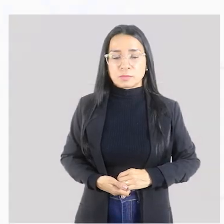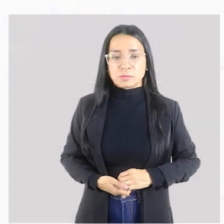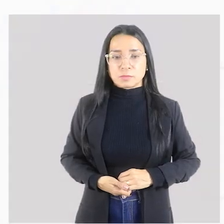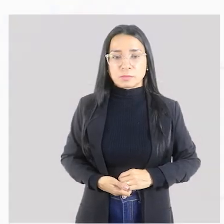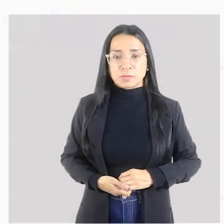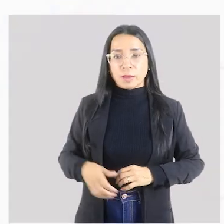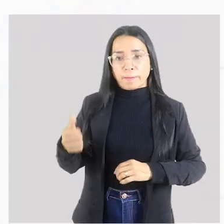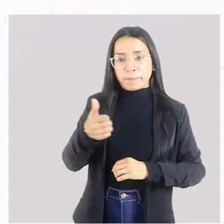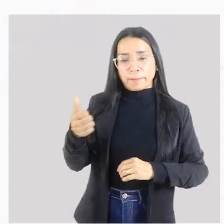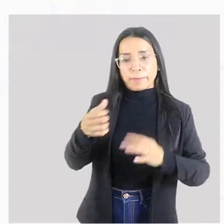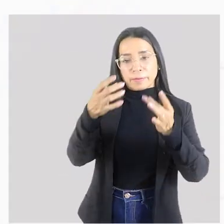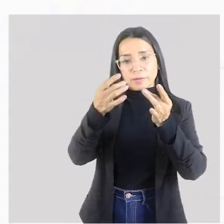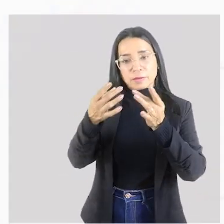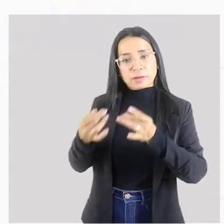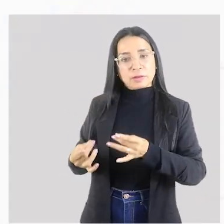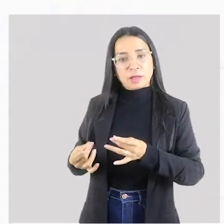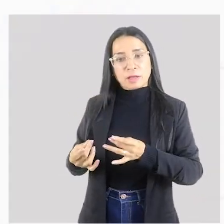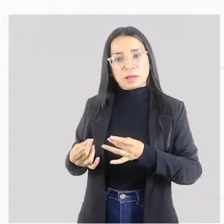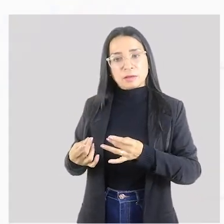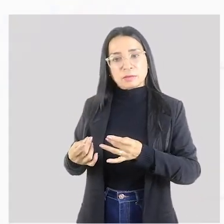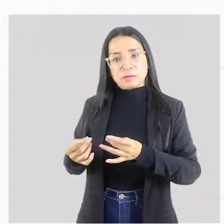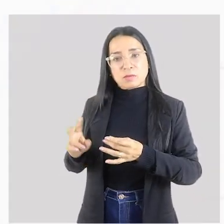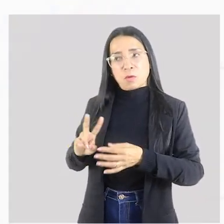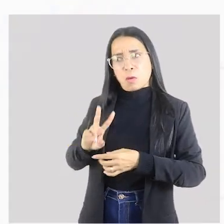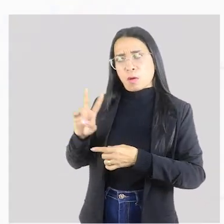Primeiro detalhe, eu nem vou olhar para cá,